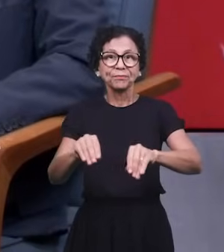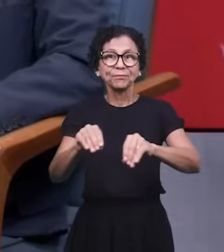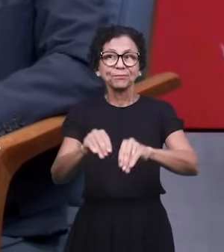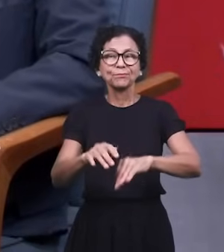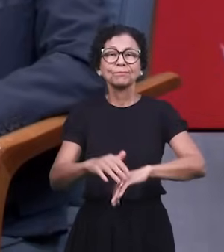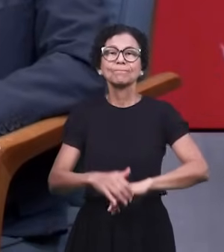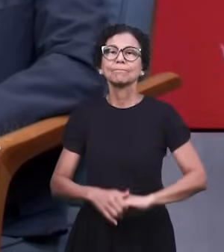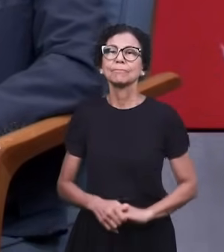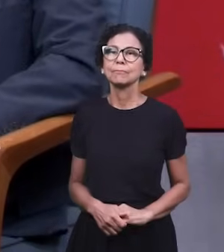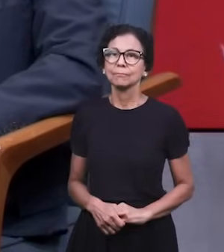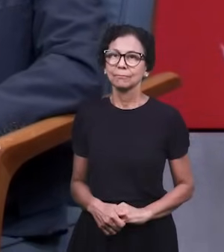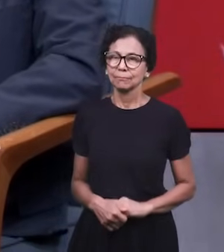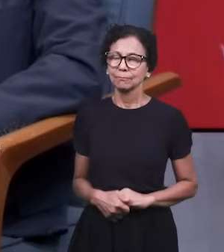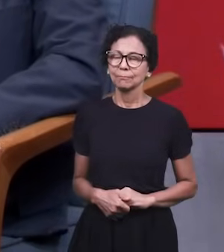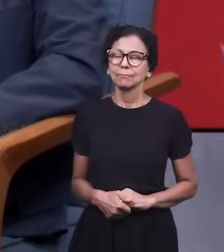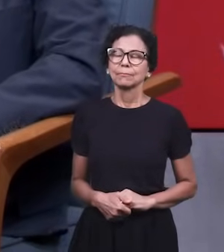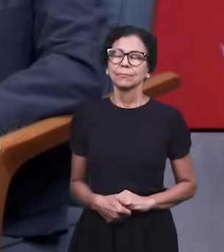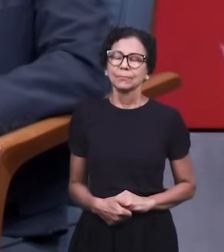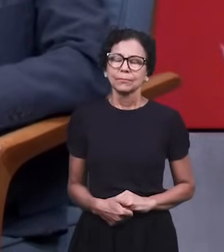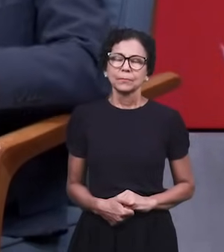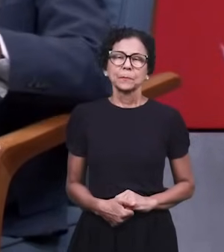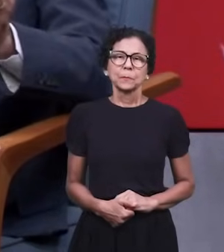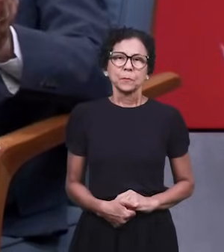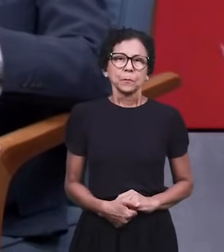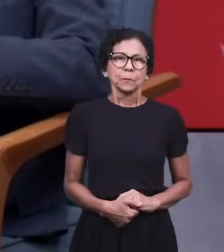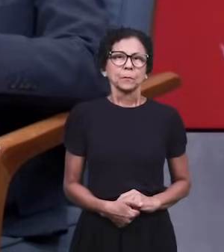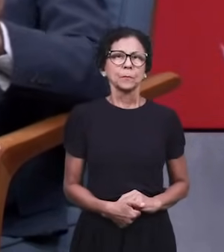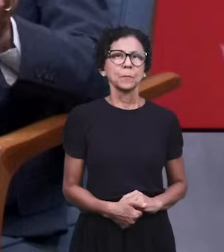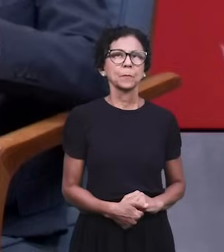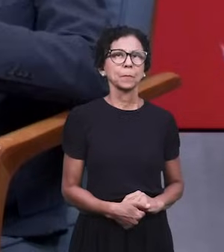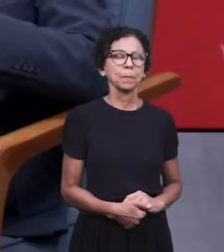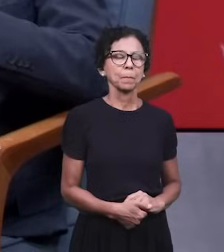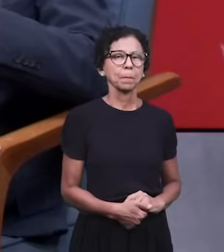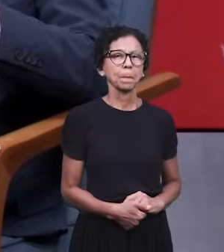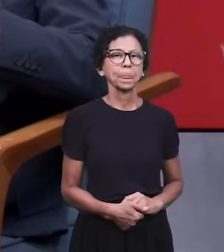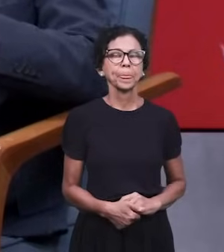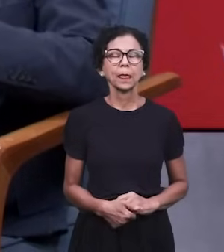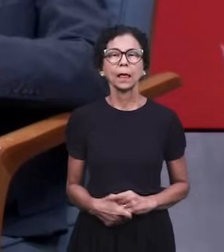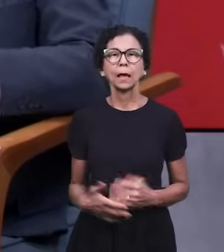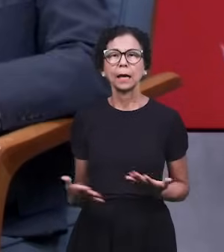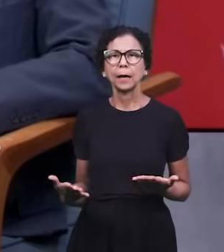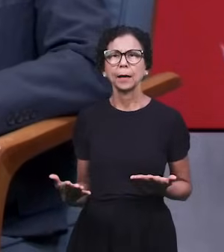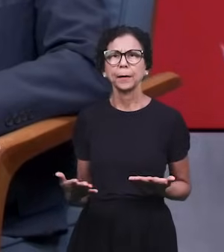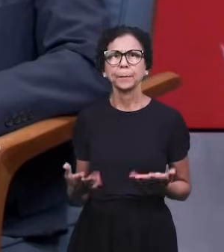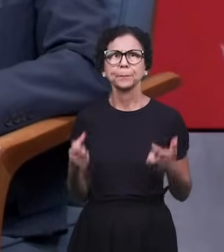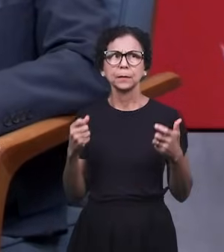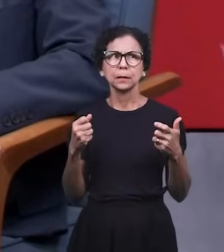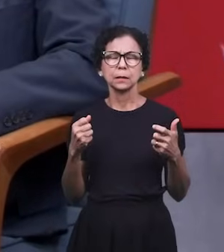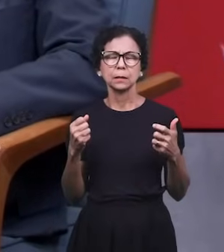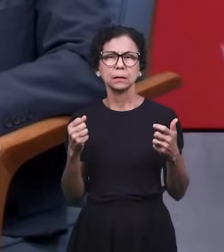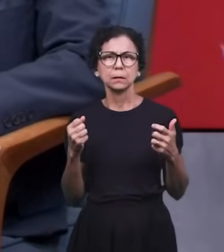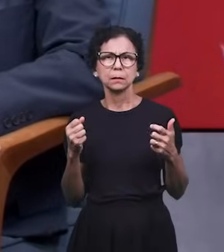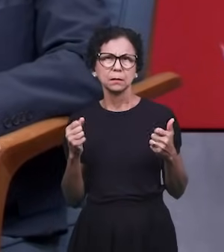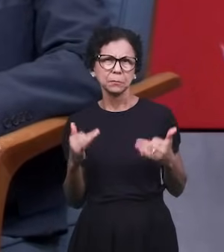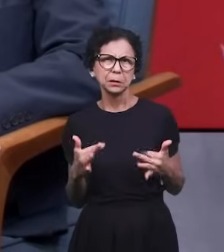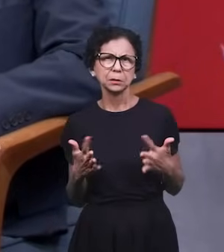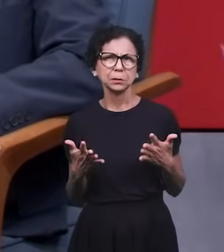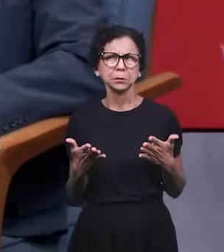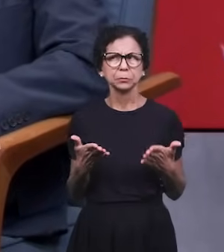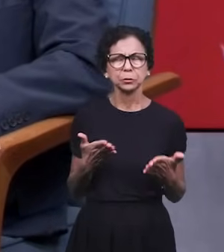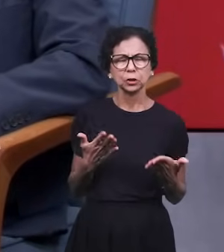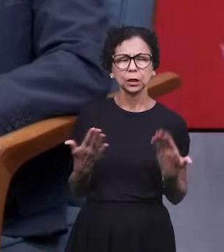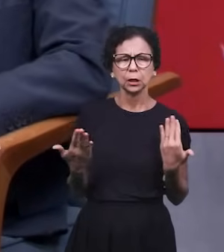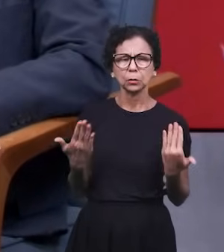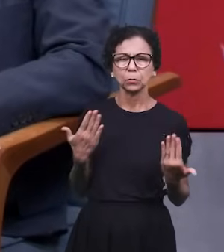relação à saída de Israel do Egito. Nós já fizemos uma relação muito próxima disso com a